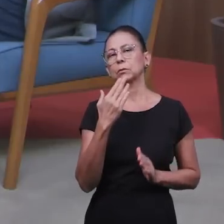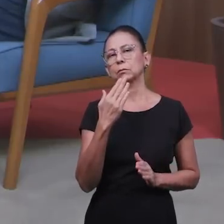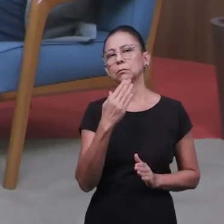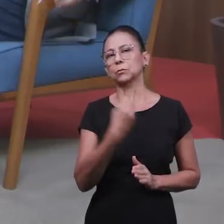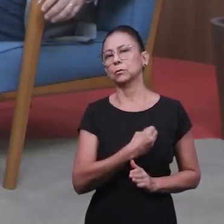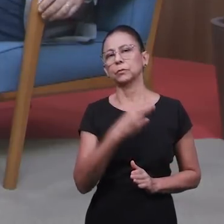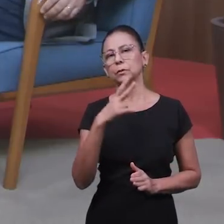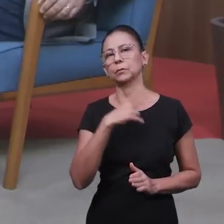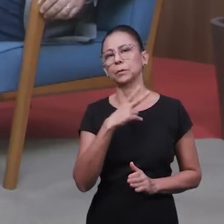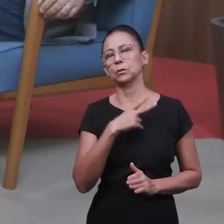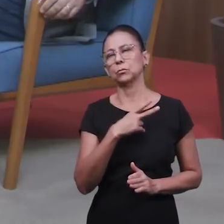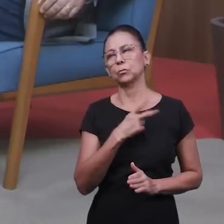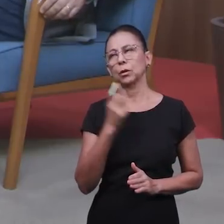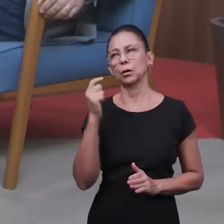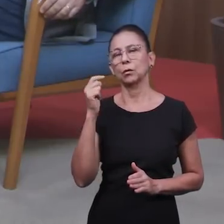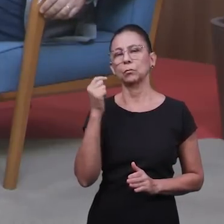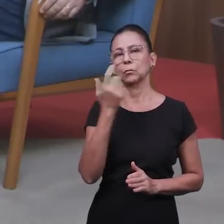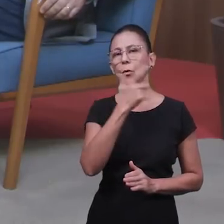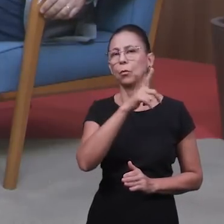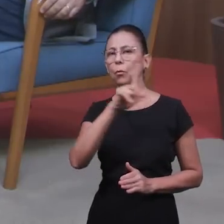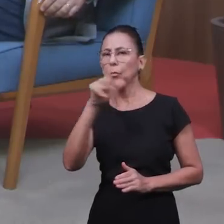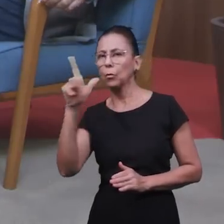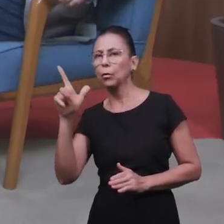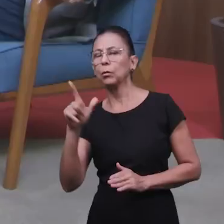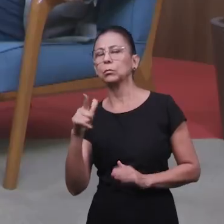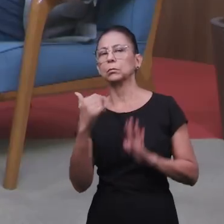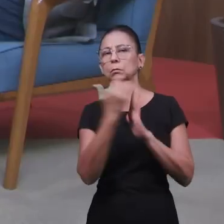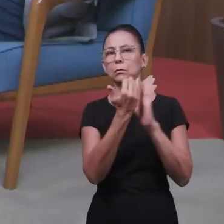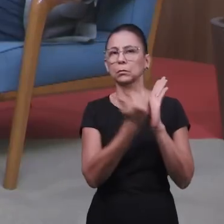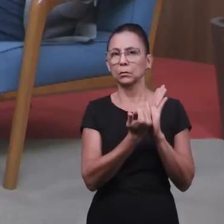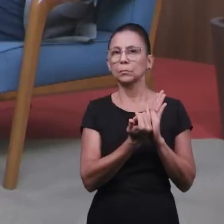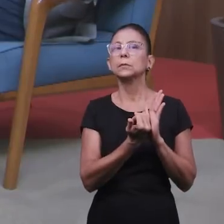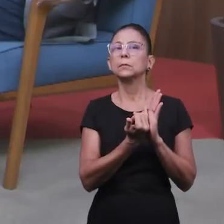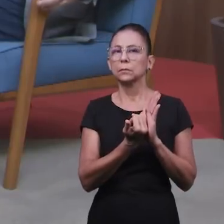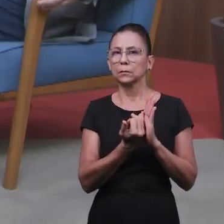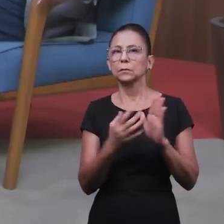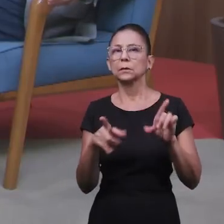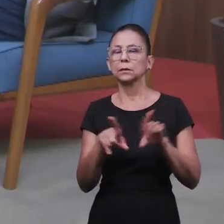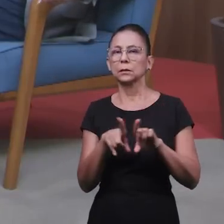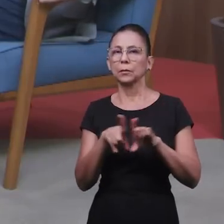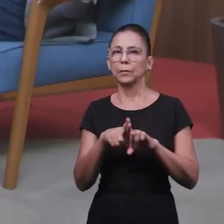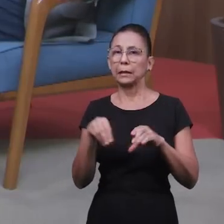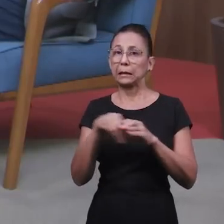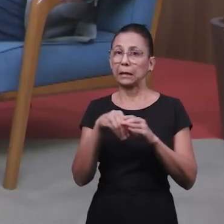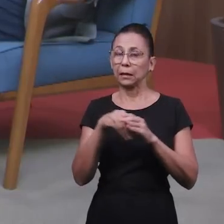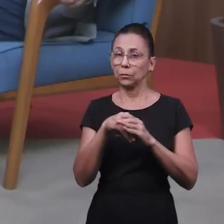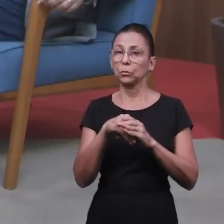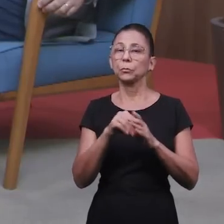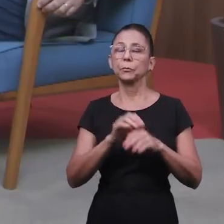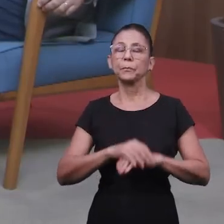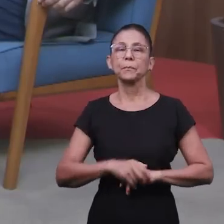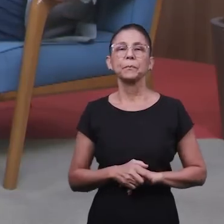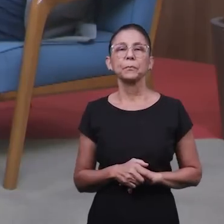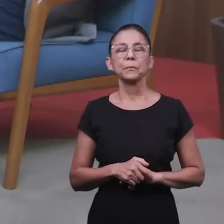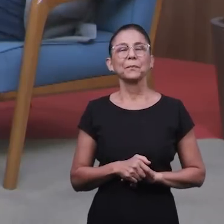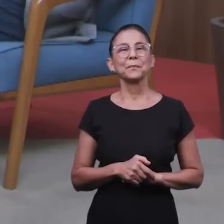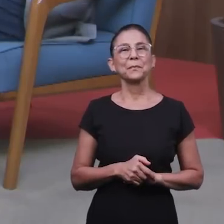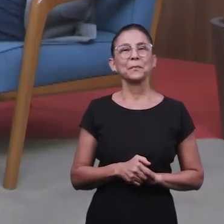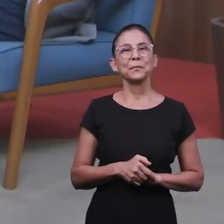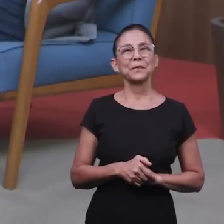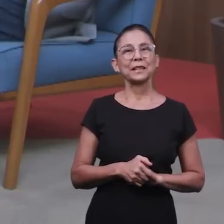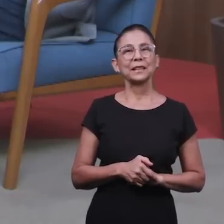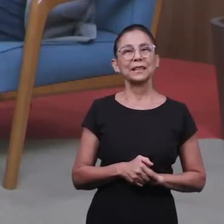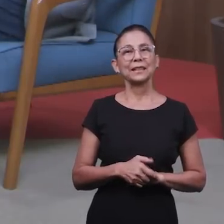que você assiste até nos outros quadros do programa. E a gente compartilha algumas daquelas mensagens que a gente recebe